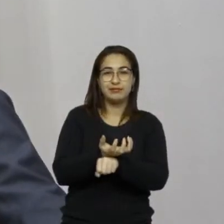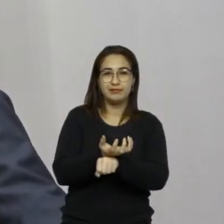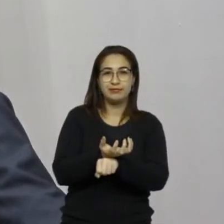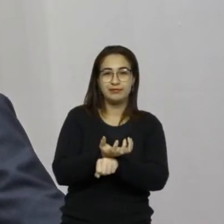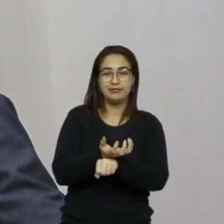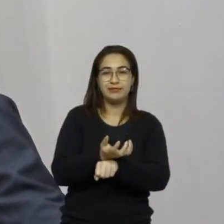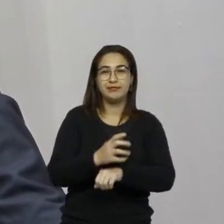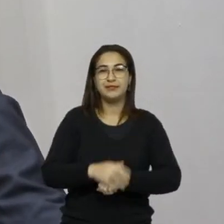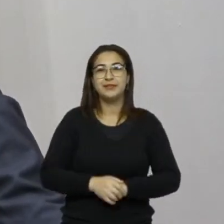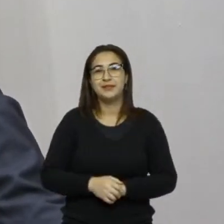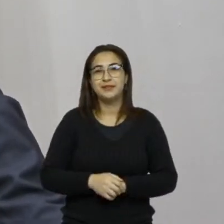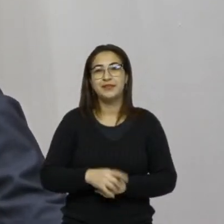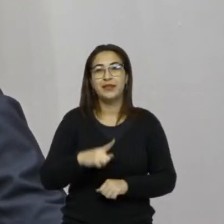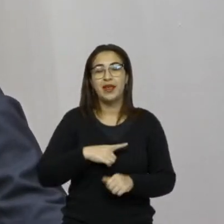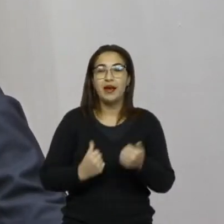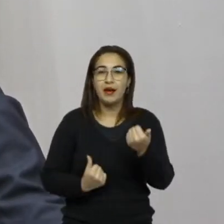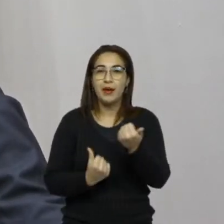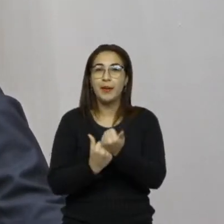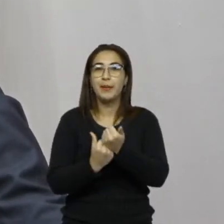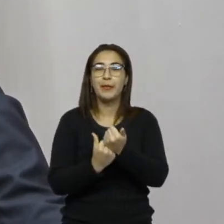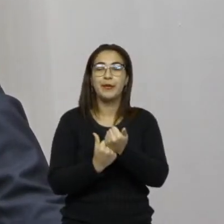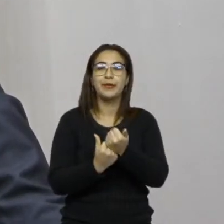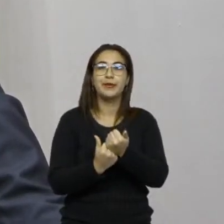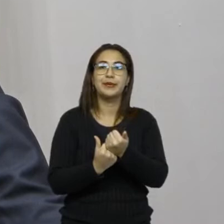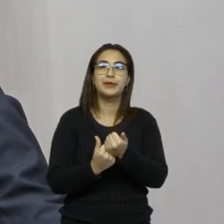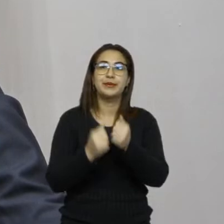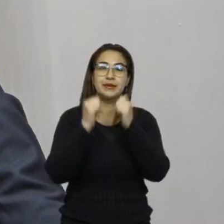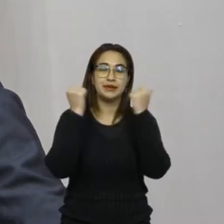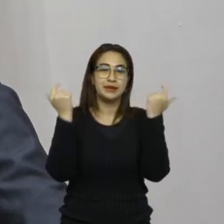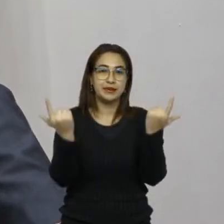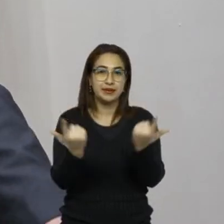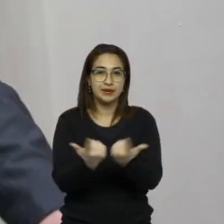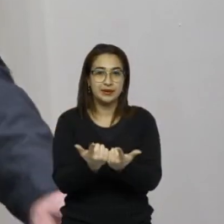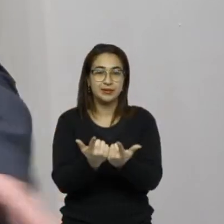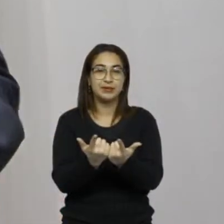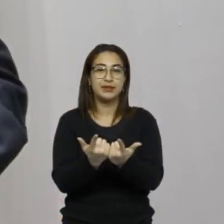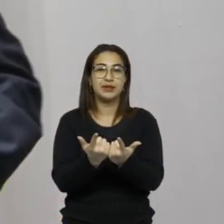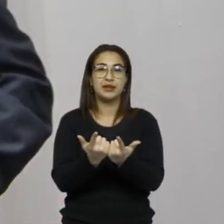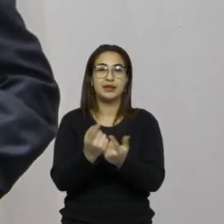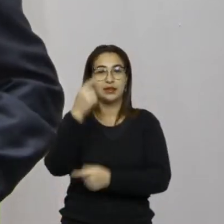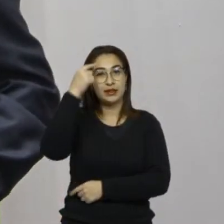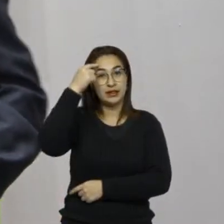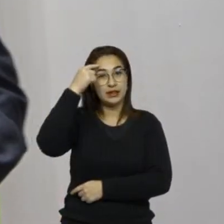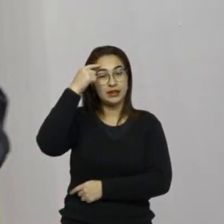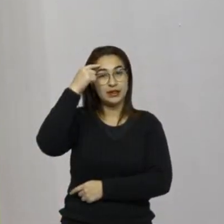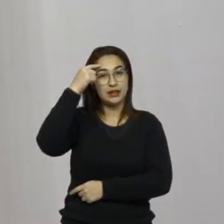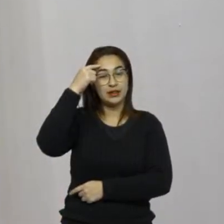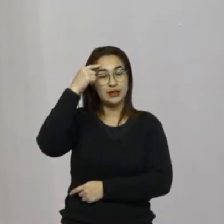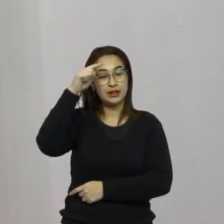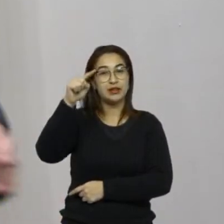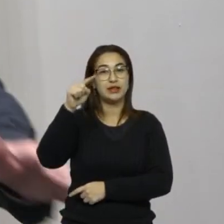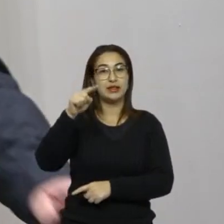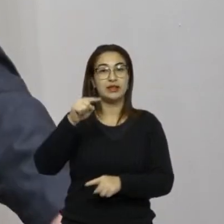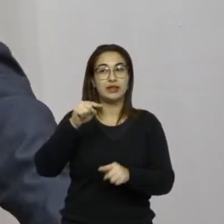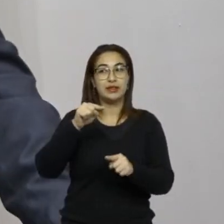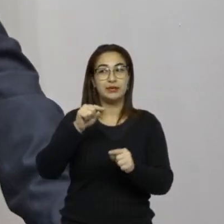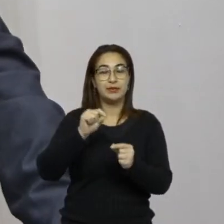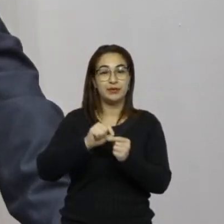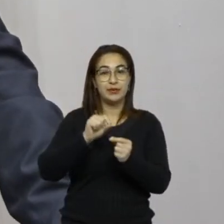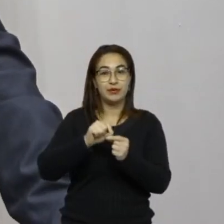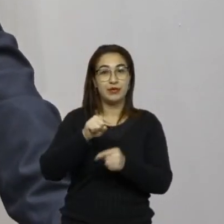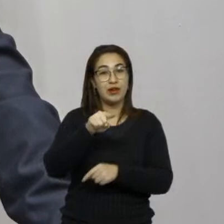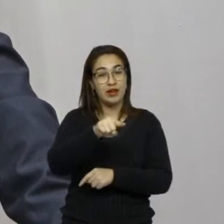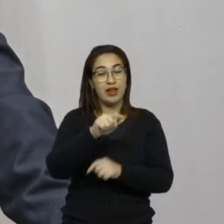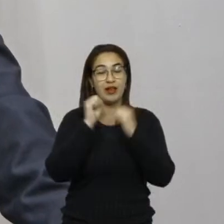respaldo, apoio da Assembleia Legislativa para a realização deste importante seminário